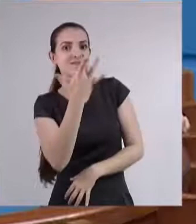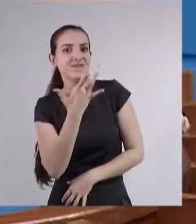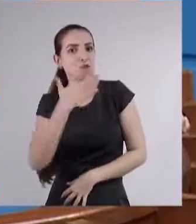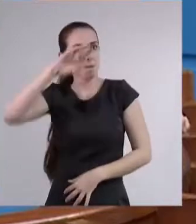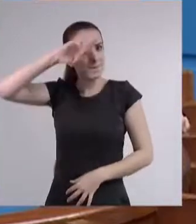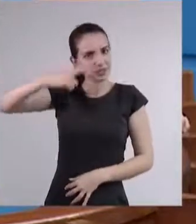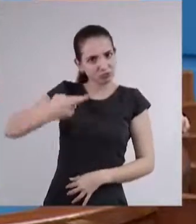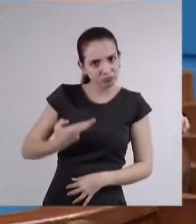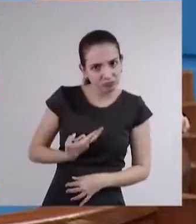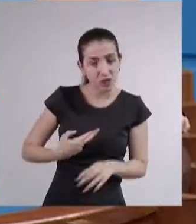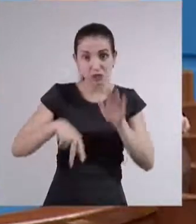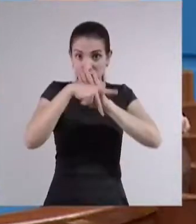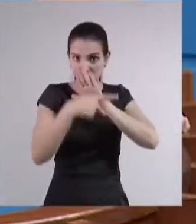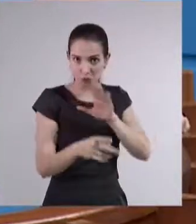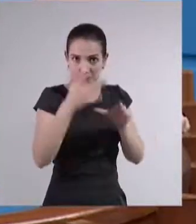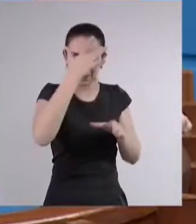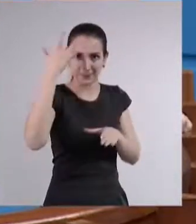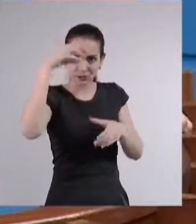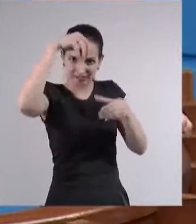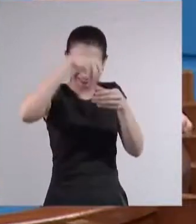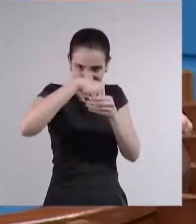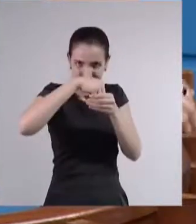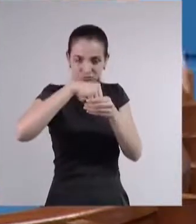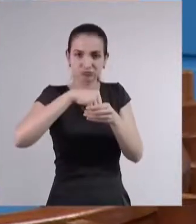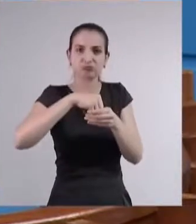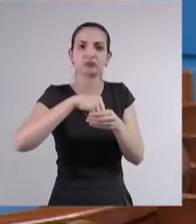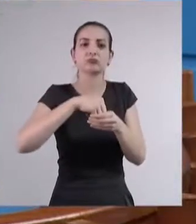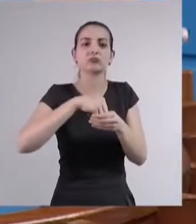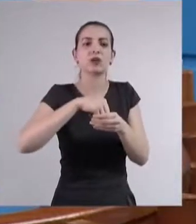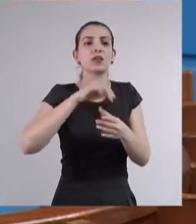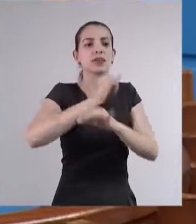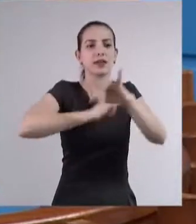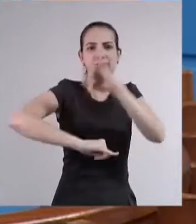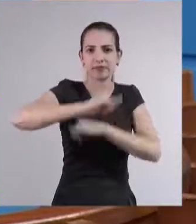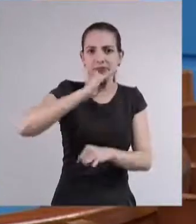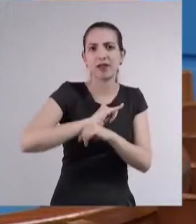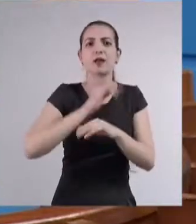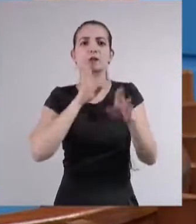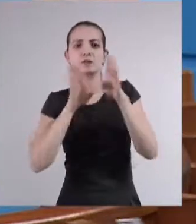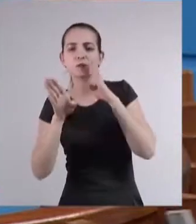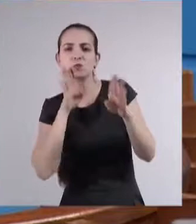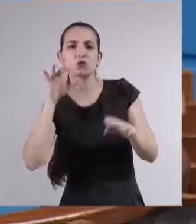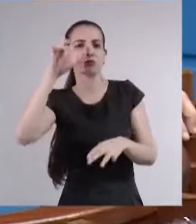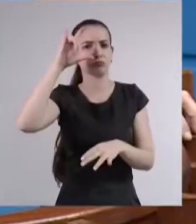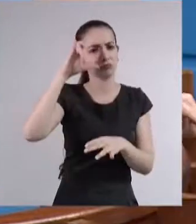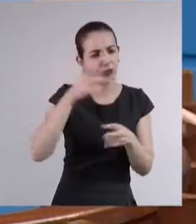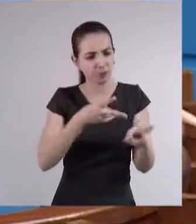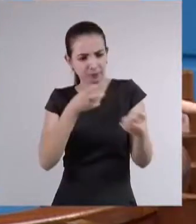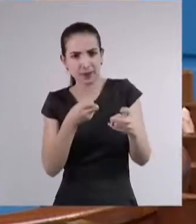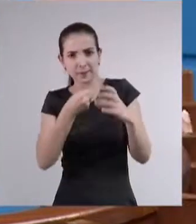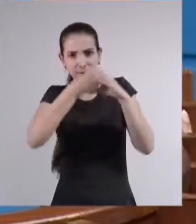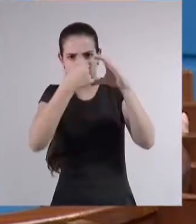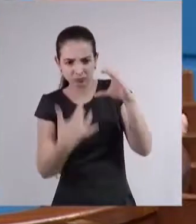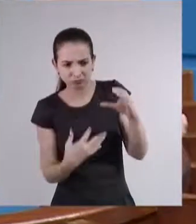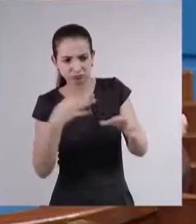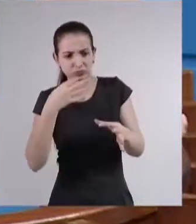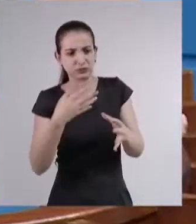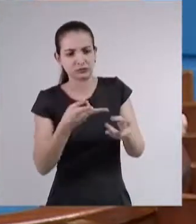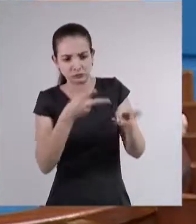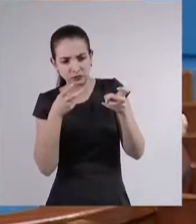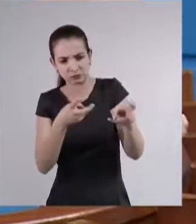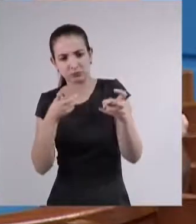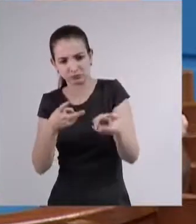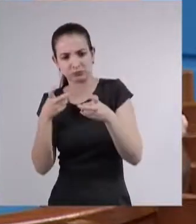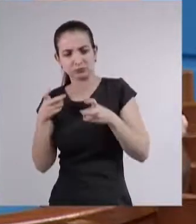mensagens direcionadas para justamente impressionar e influenciar a opinião dessas